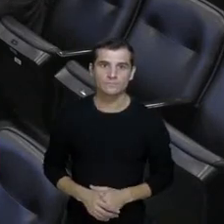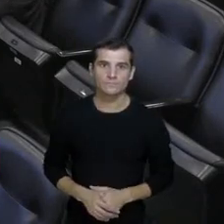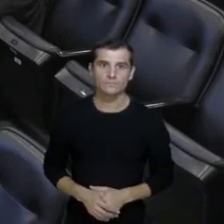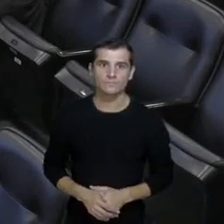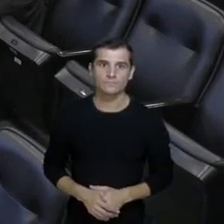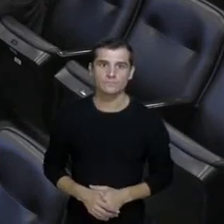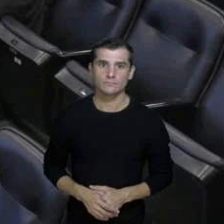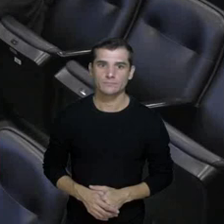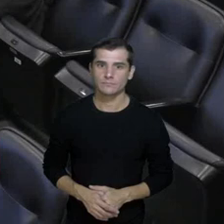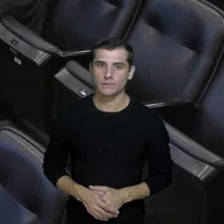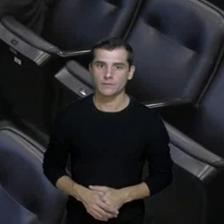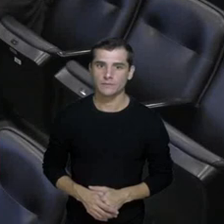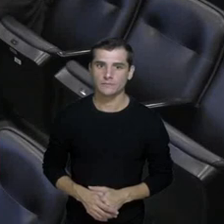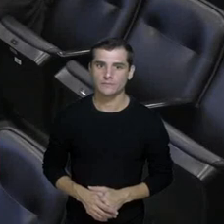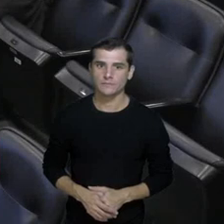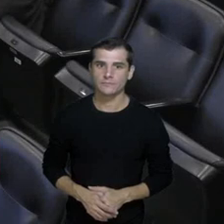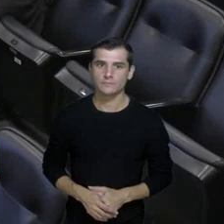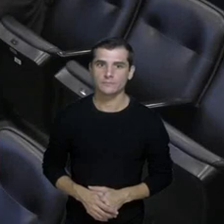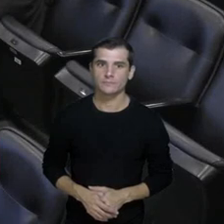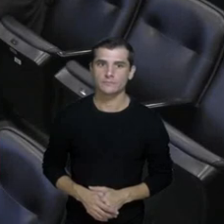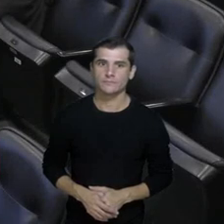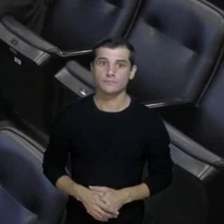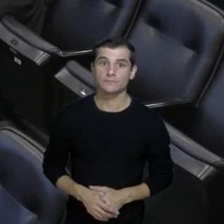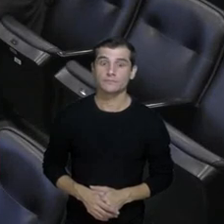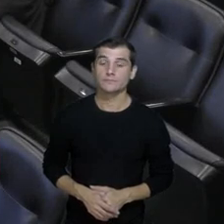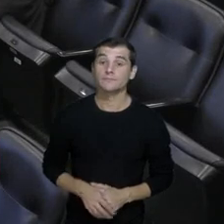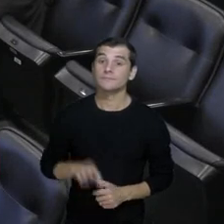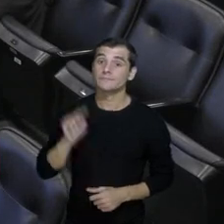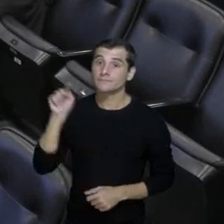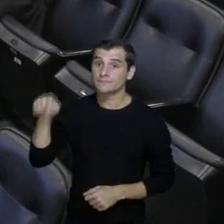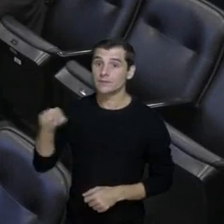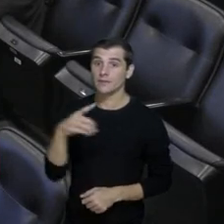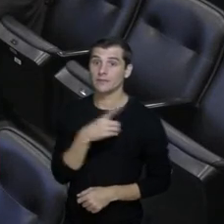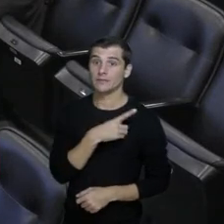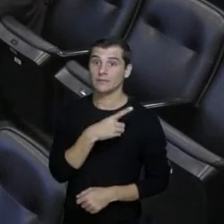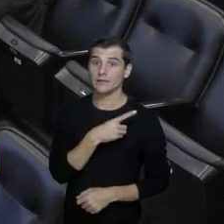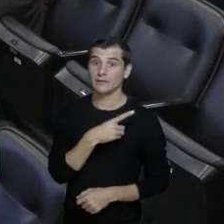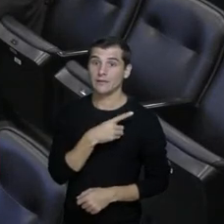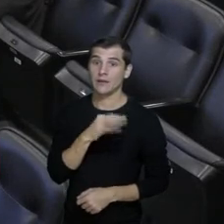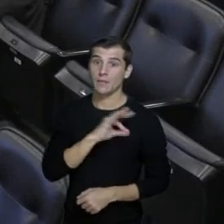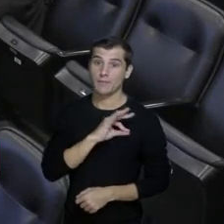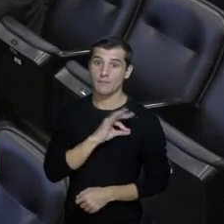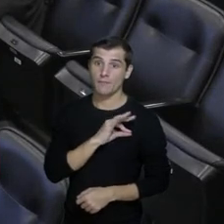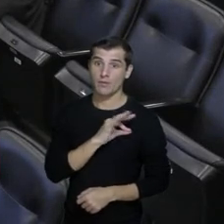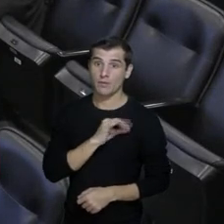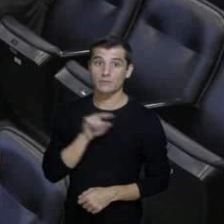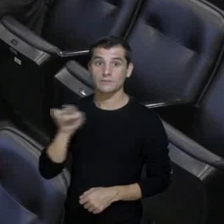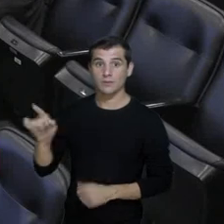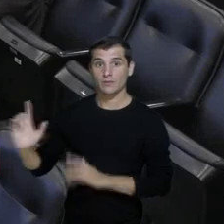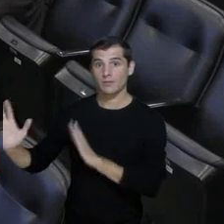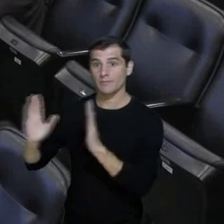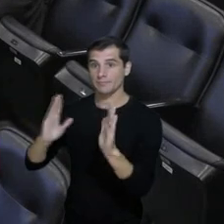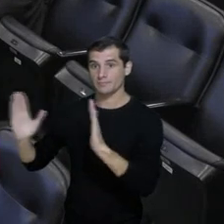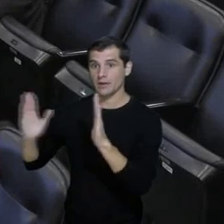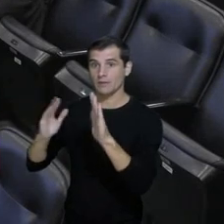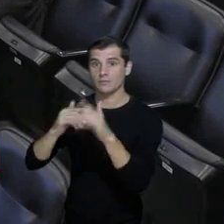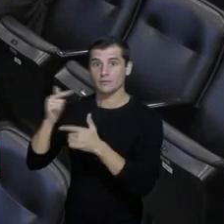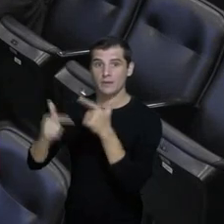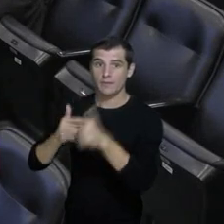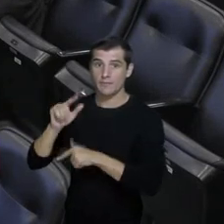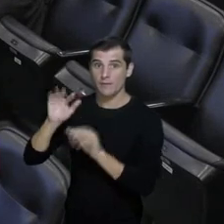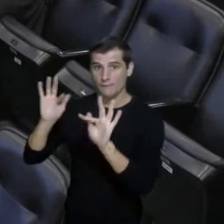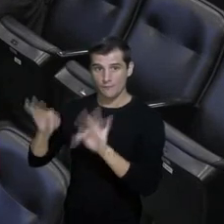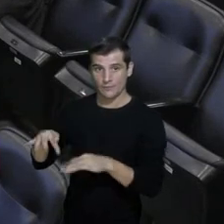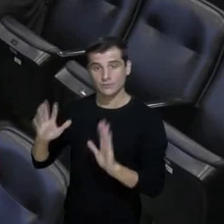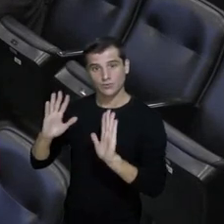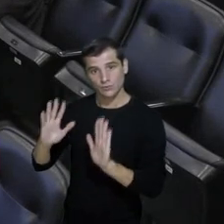ó alô bom eu sou Delegado de Polícia né de carreira estou no final da carreira já tô à disposição